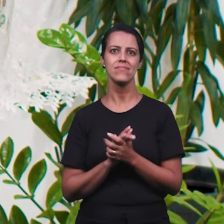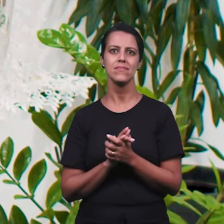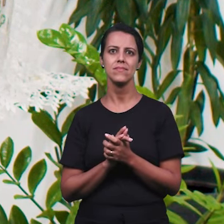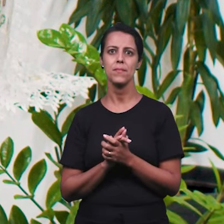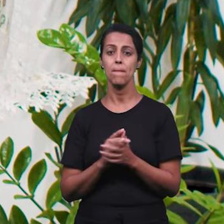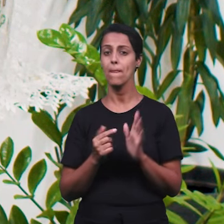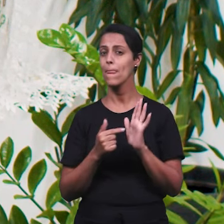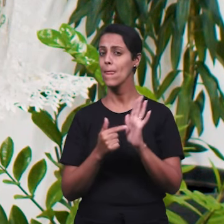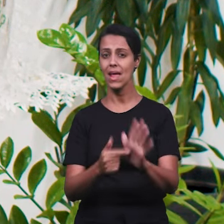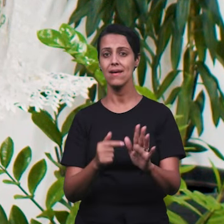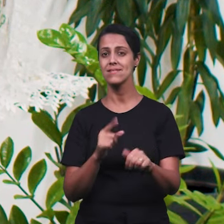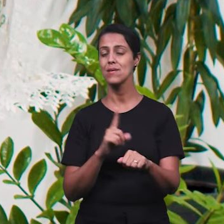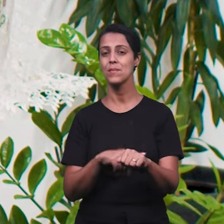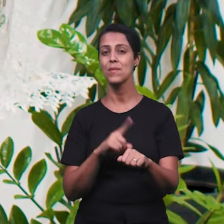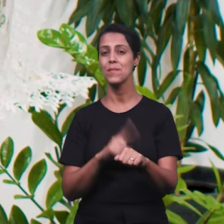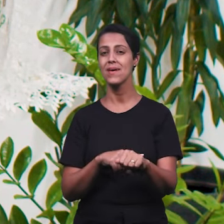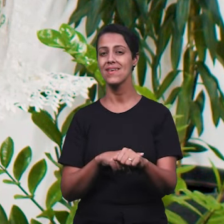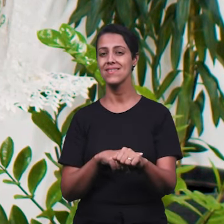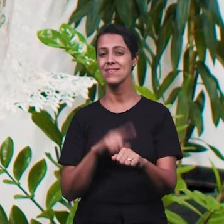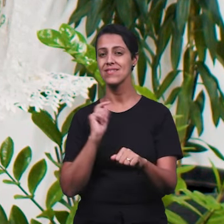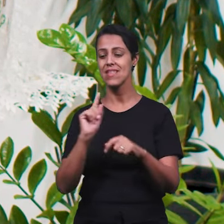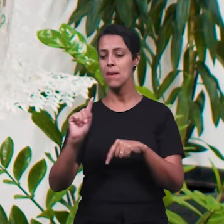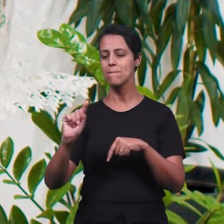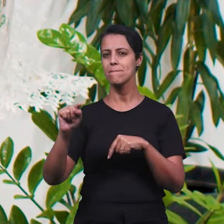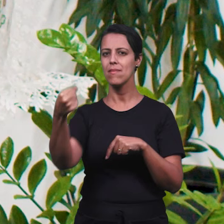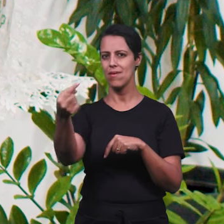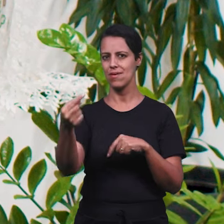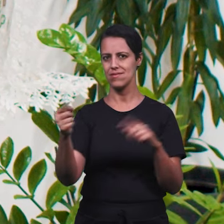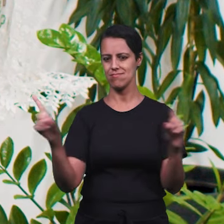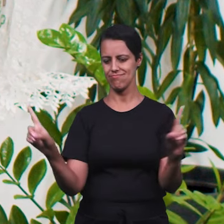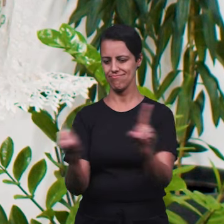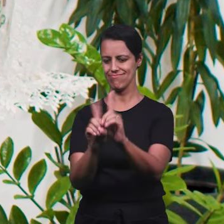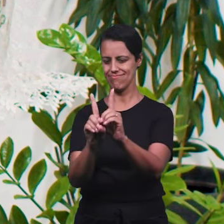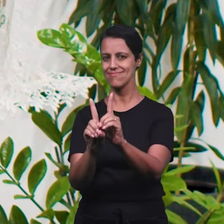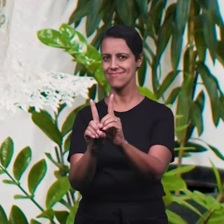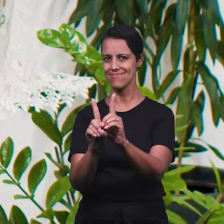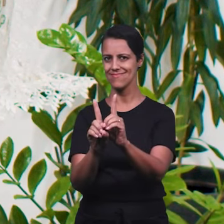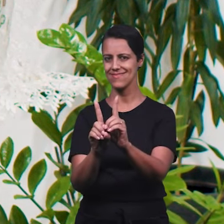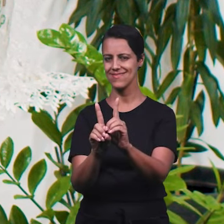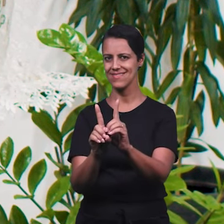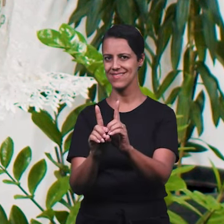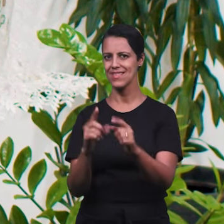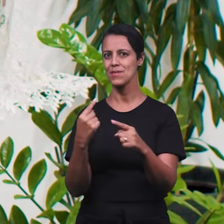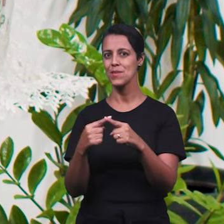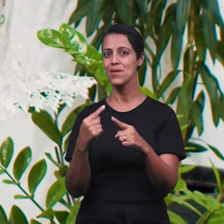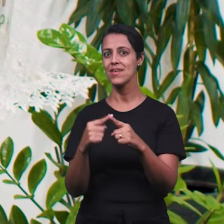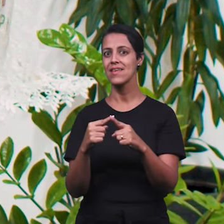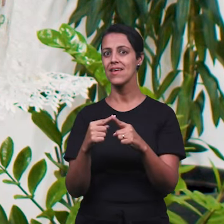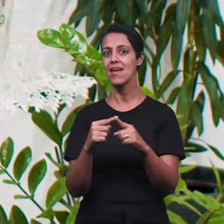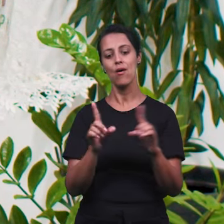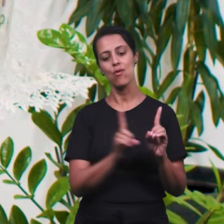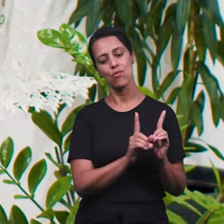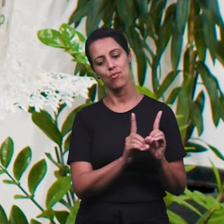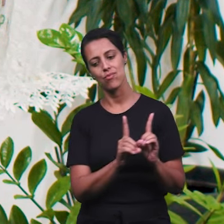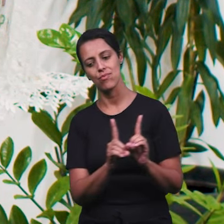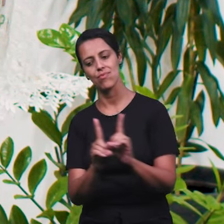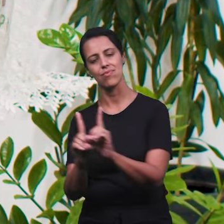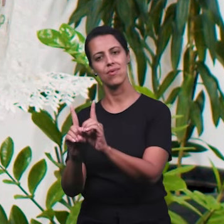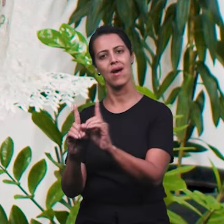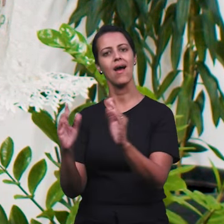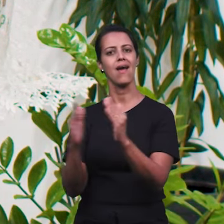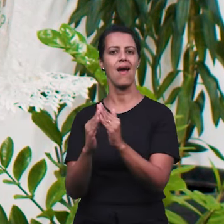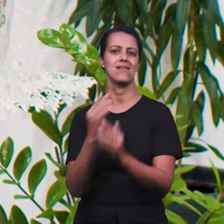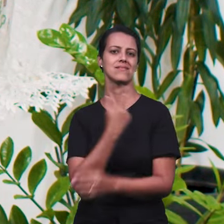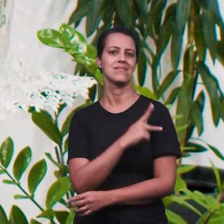o momento após o encontro de Zaqueu com o Senhor Jesus que foi o momento em que Zaqueu ele ele disse né